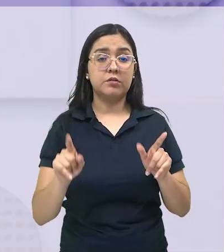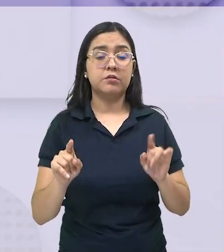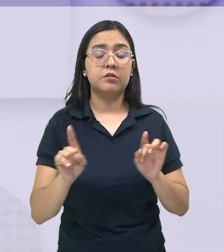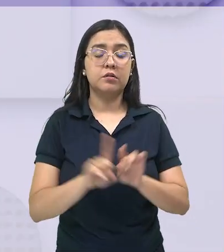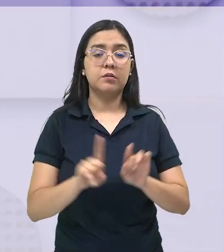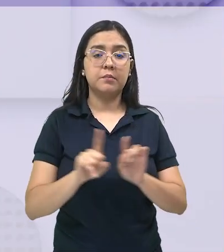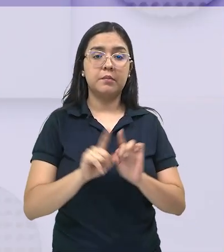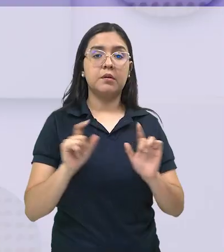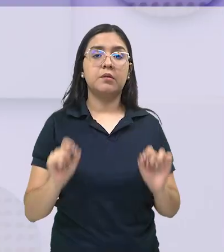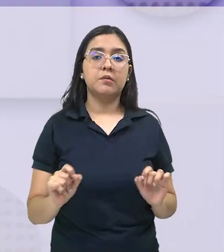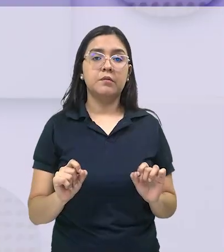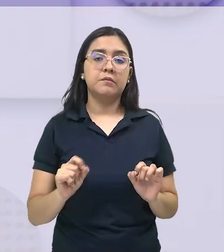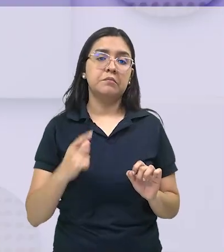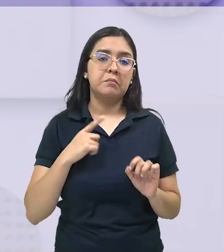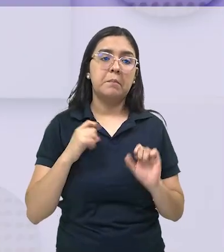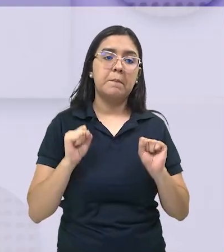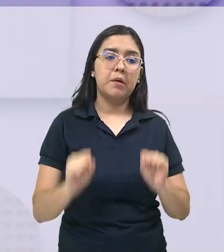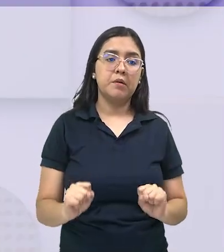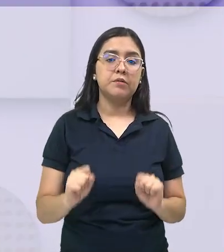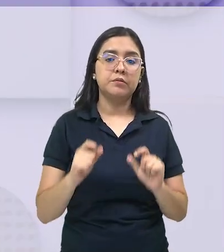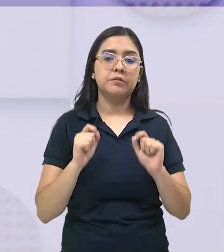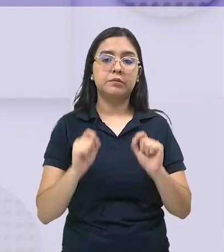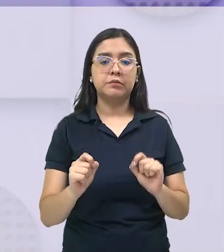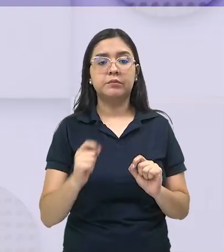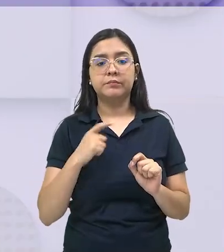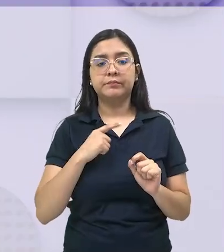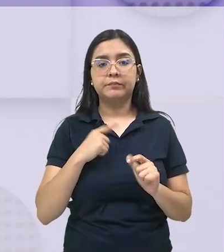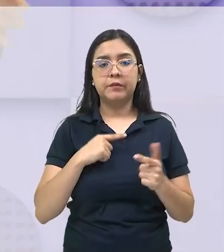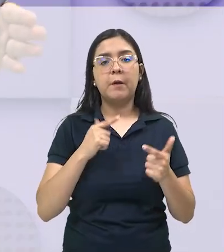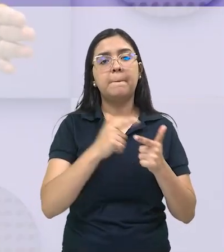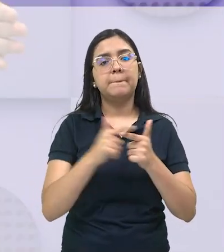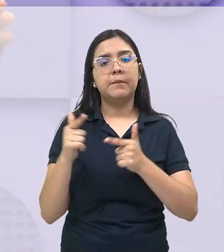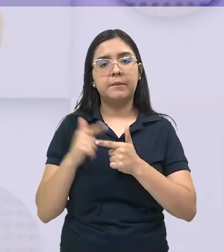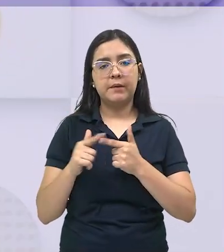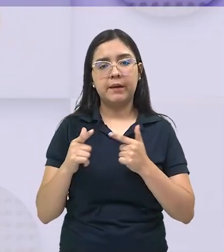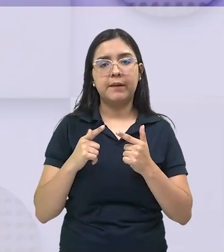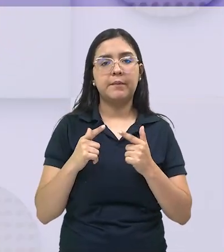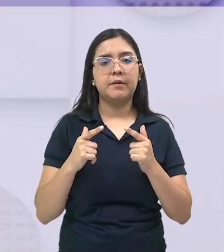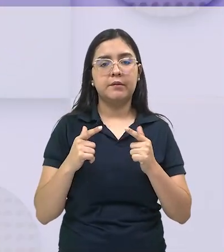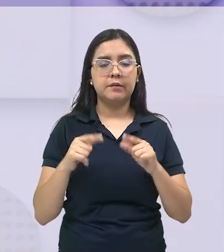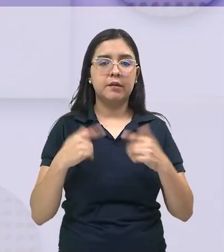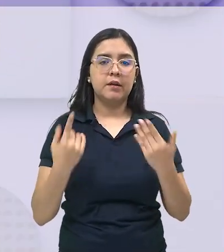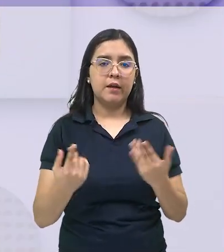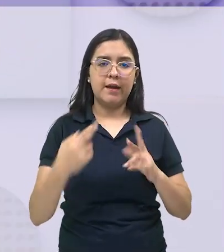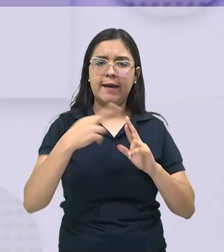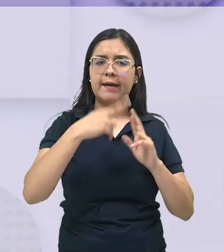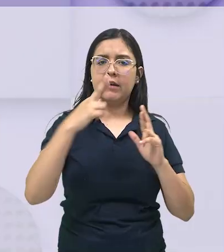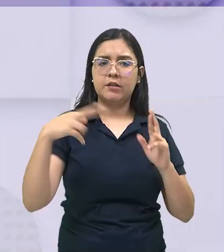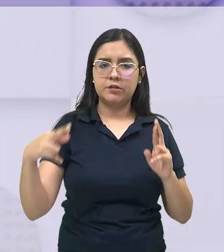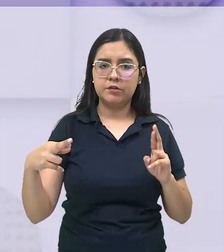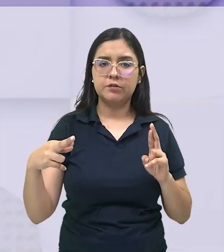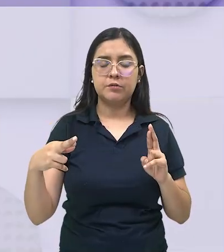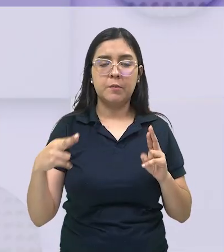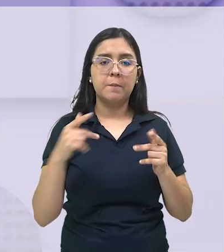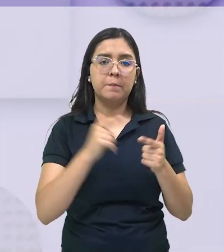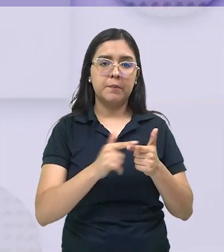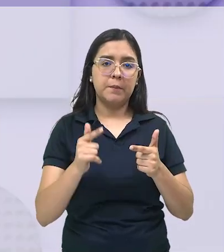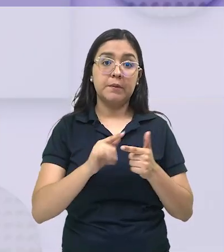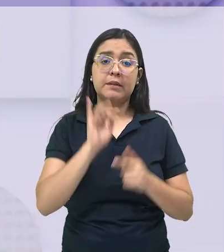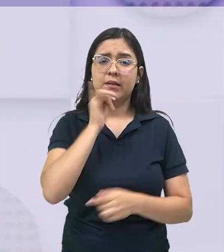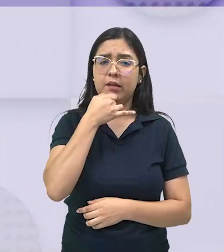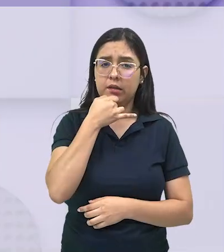e às vezes você pode beirar ao extremismo religioso, que infelizmente são situações bem